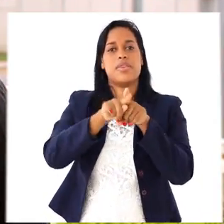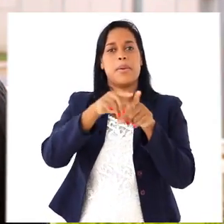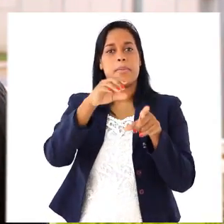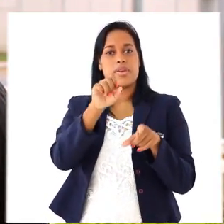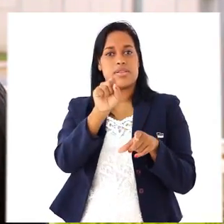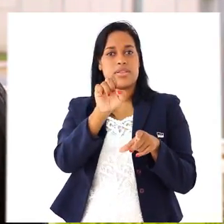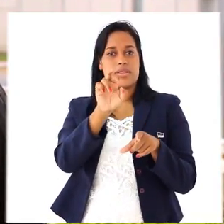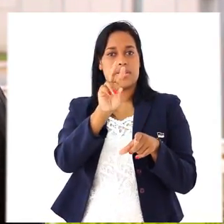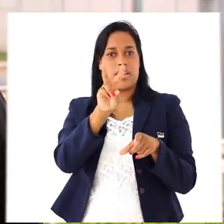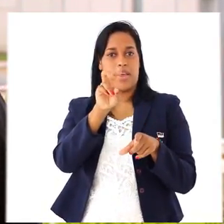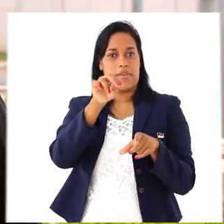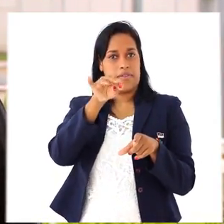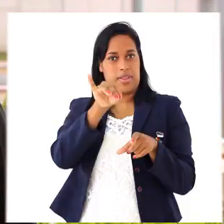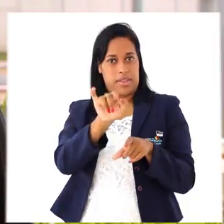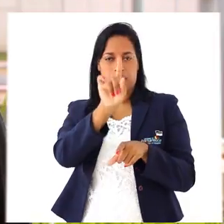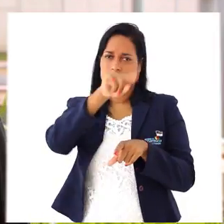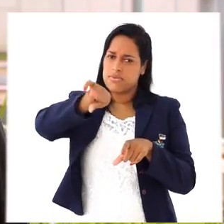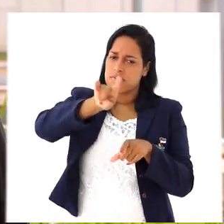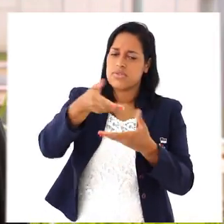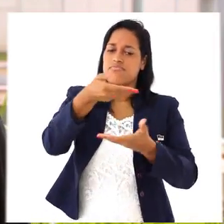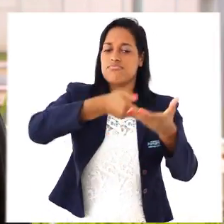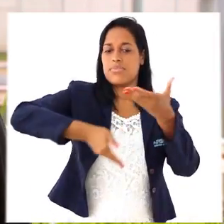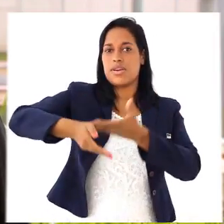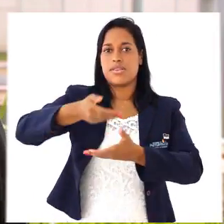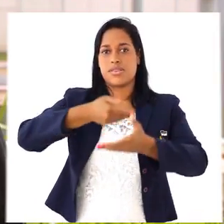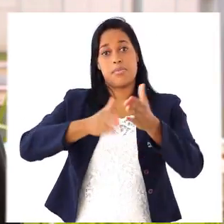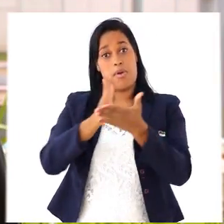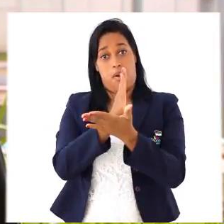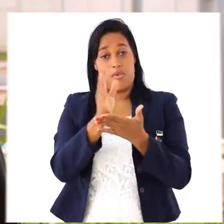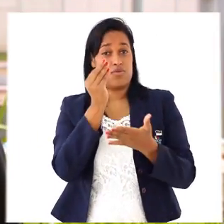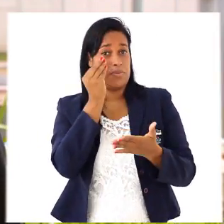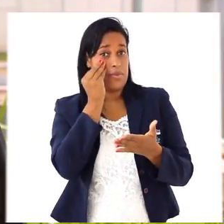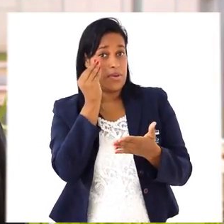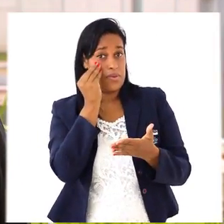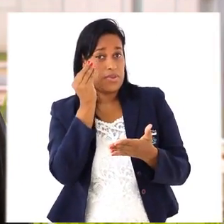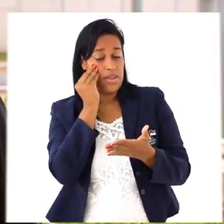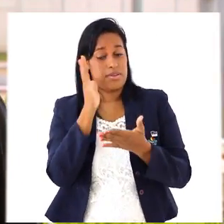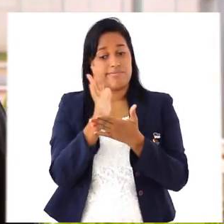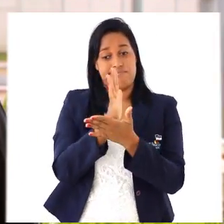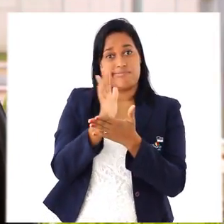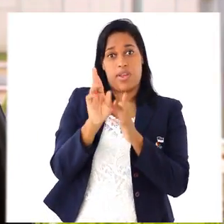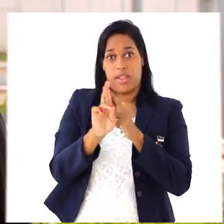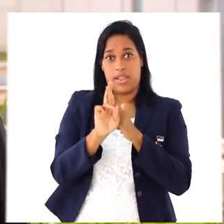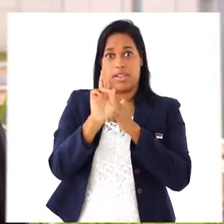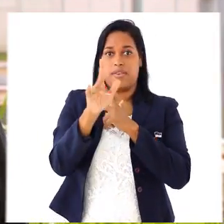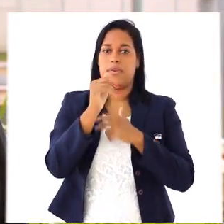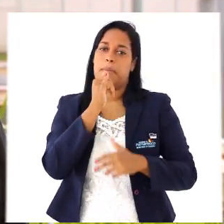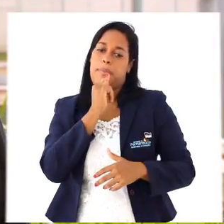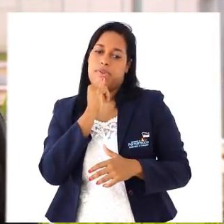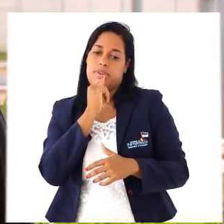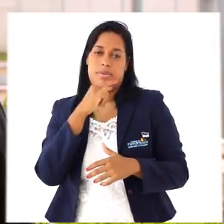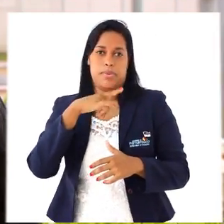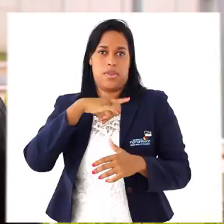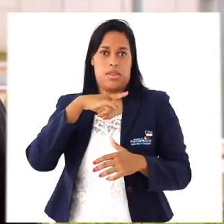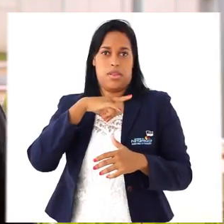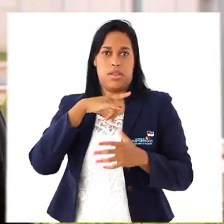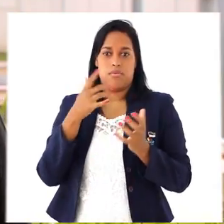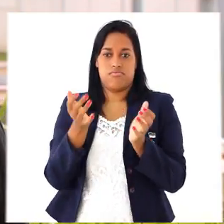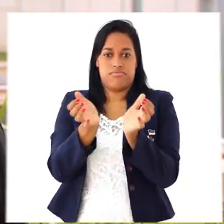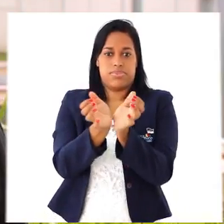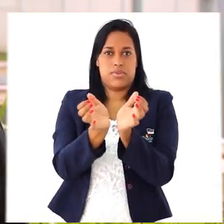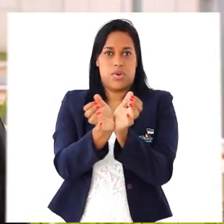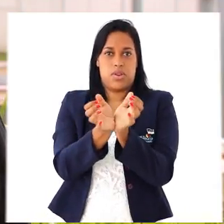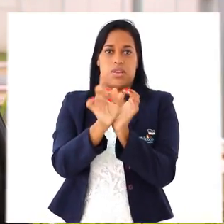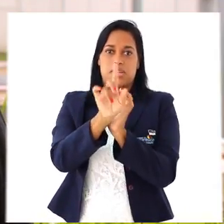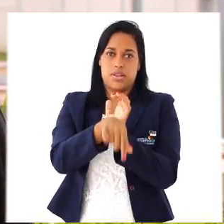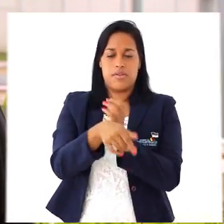vai fazer parte, que ele também vai ter algumas peculiaridades, vai ter algumas situações diferentes. Por exemplo, eu posso ter um SESMIT coletivo, que